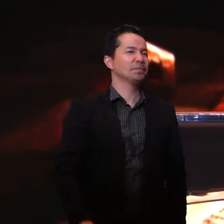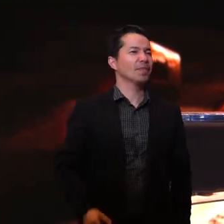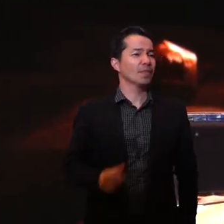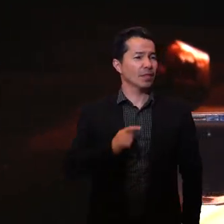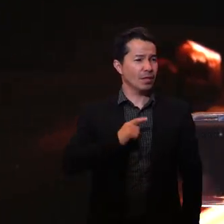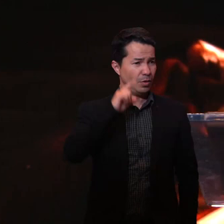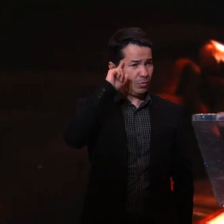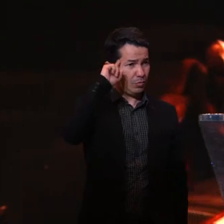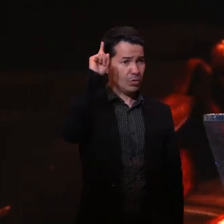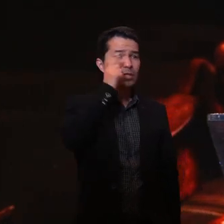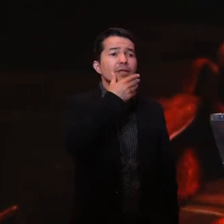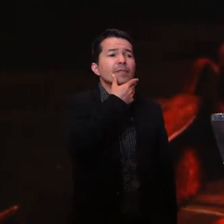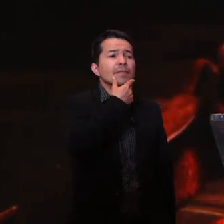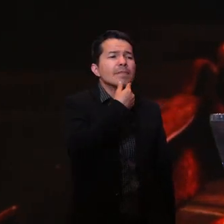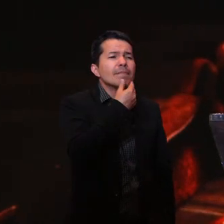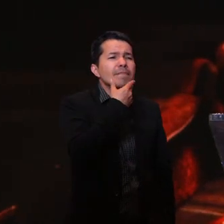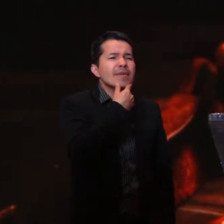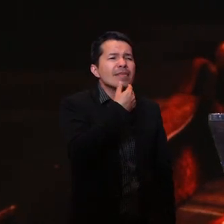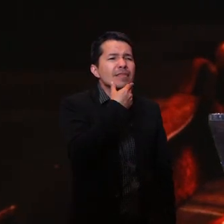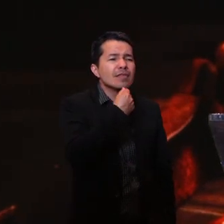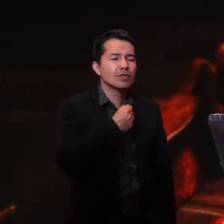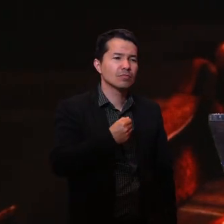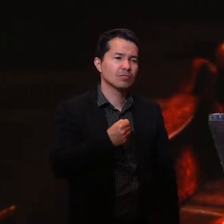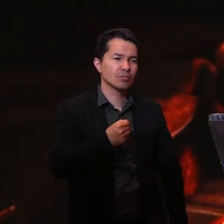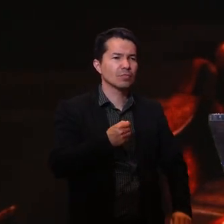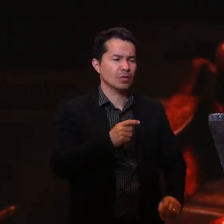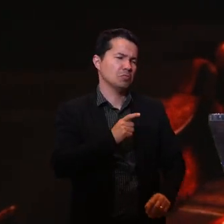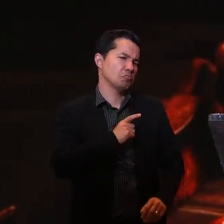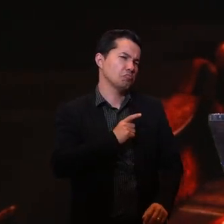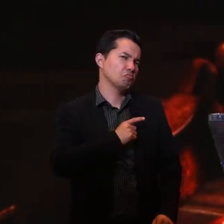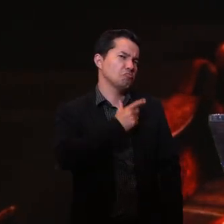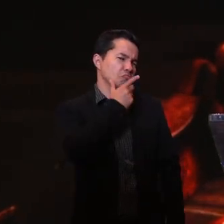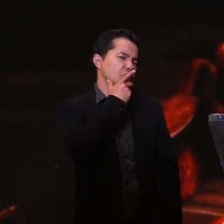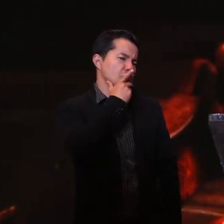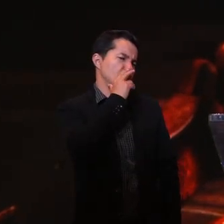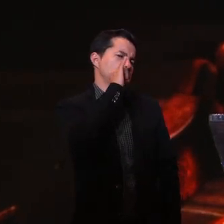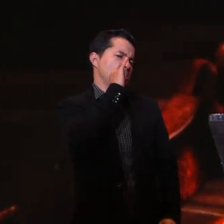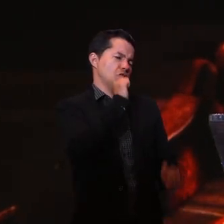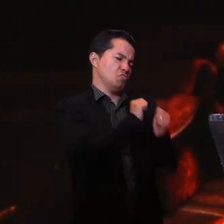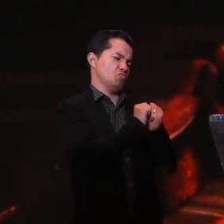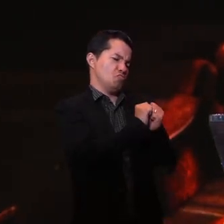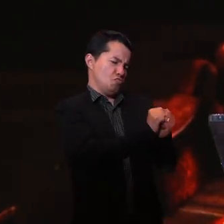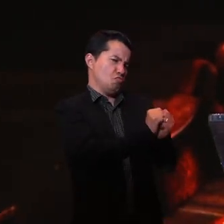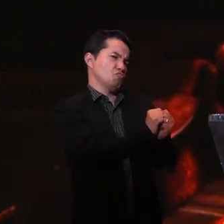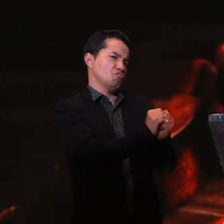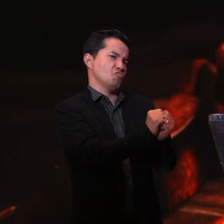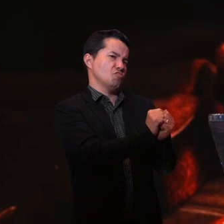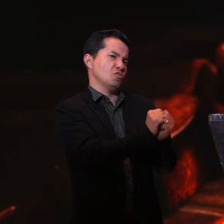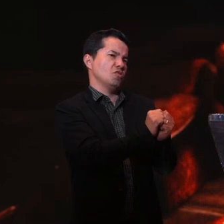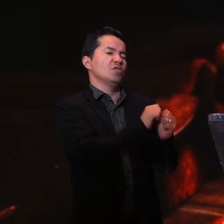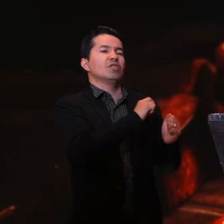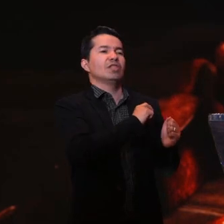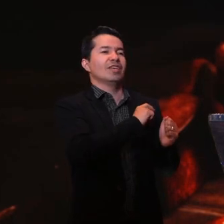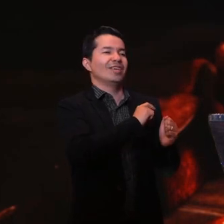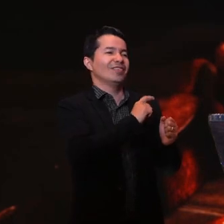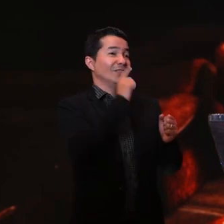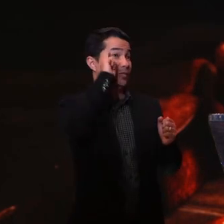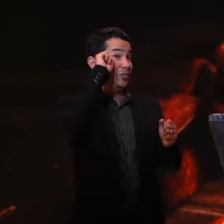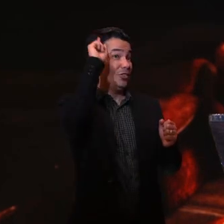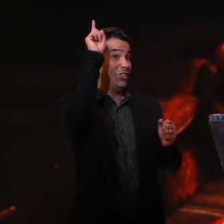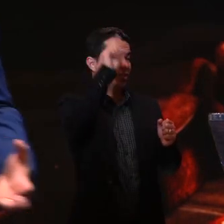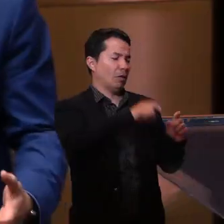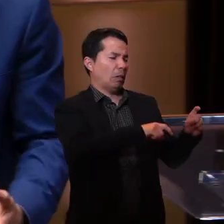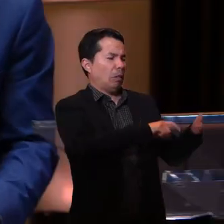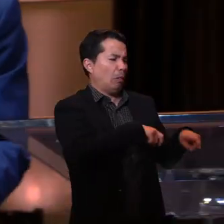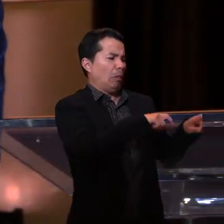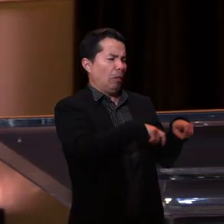menininho, ele foi com o pai, trabalhava, o pai trabalhava no campo, e foi com o pai a primeira vez na cidade grande. E quando